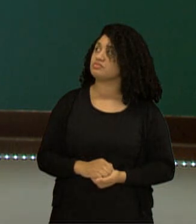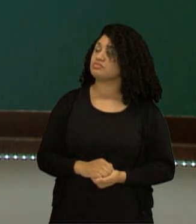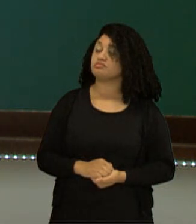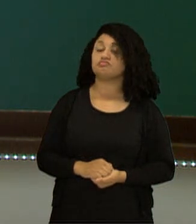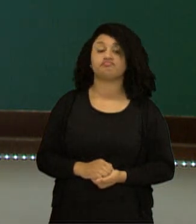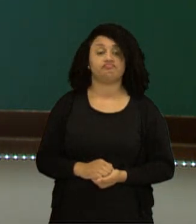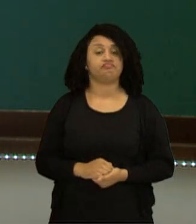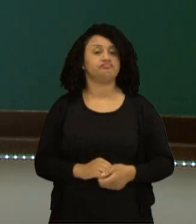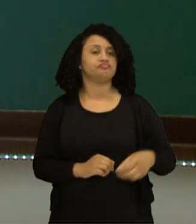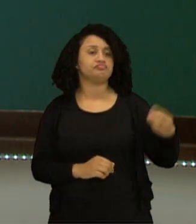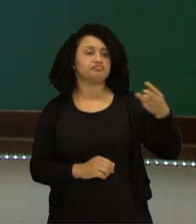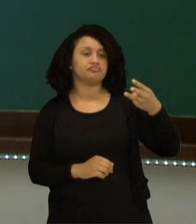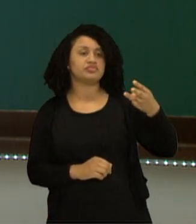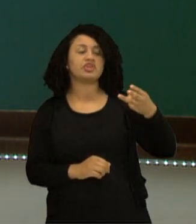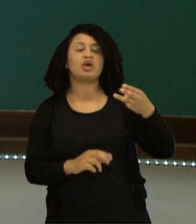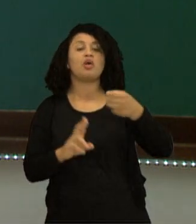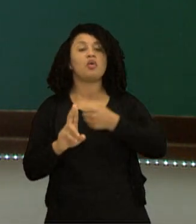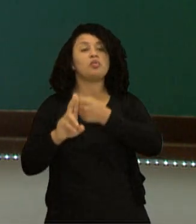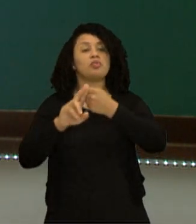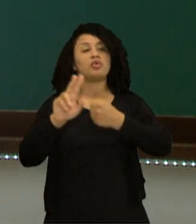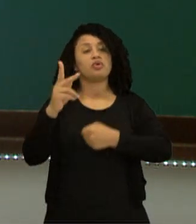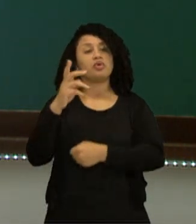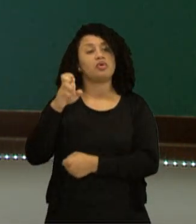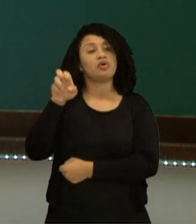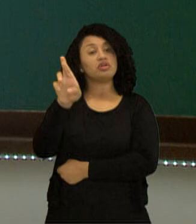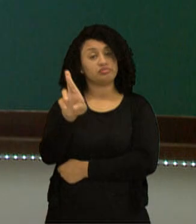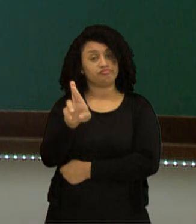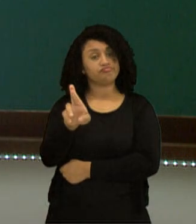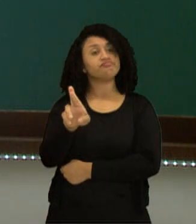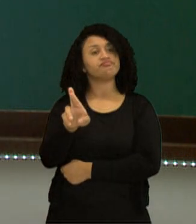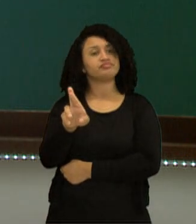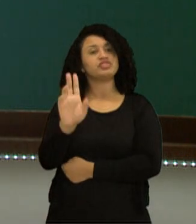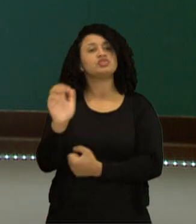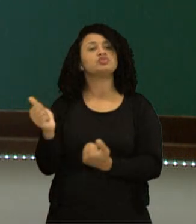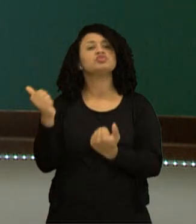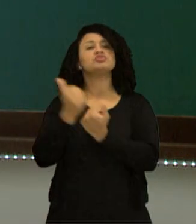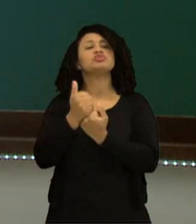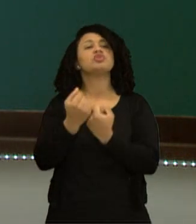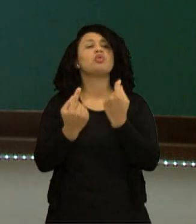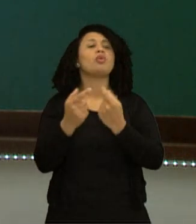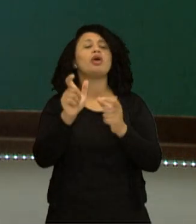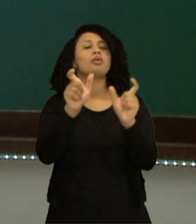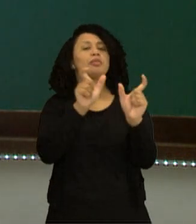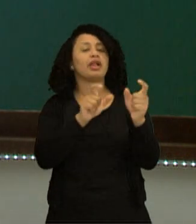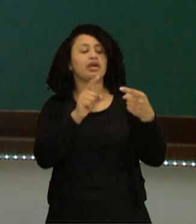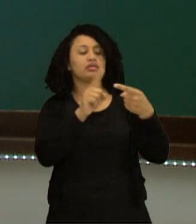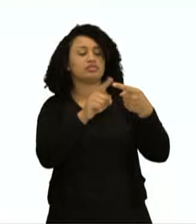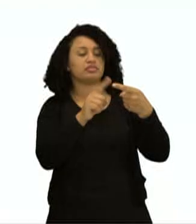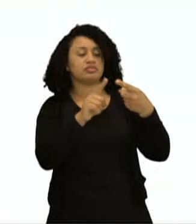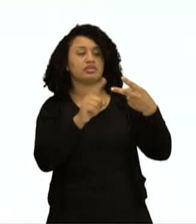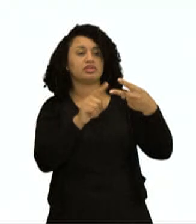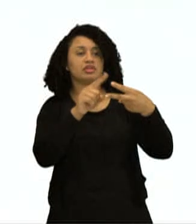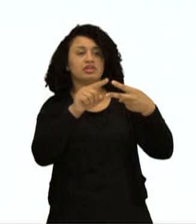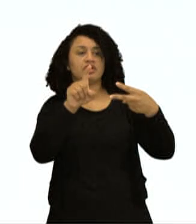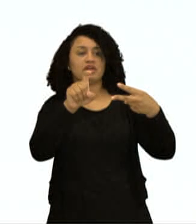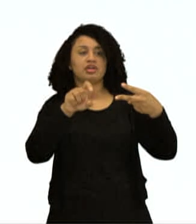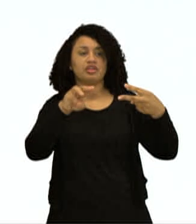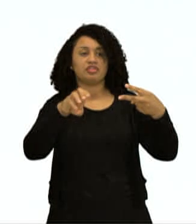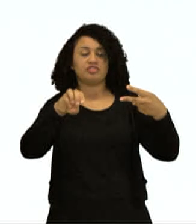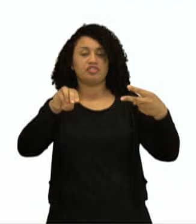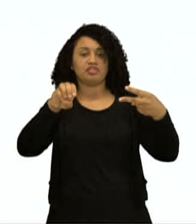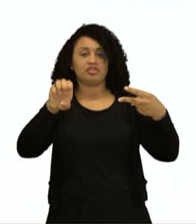Número 3. O pronome her, ele vai substituir o quê? A Ximena ou